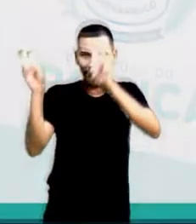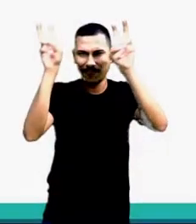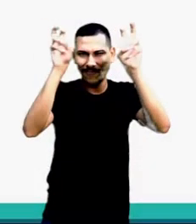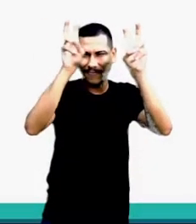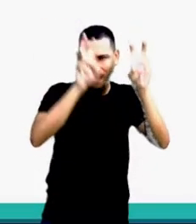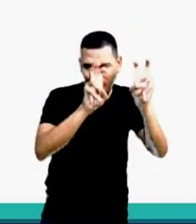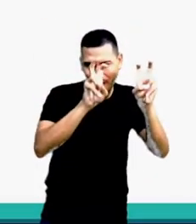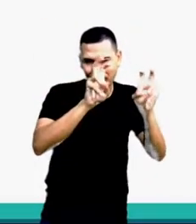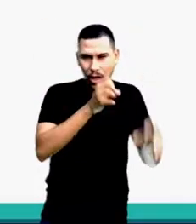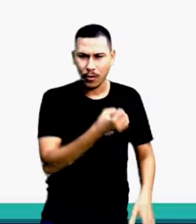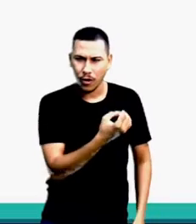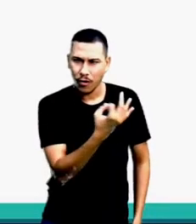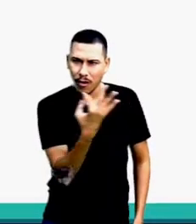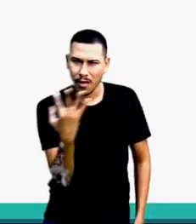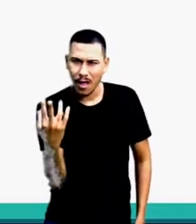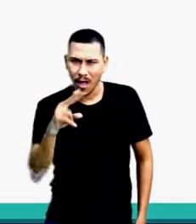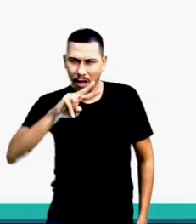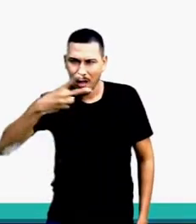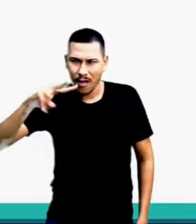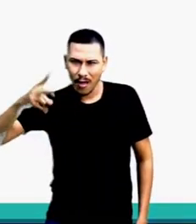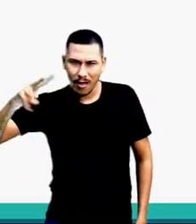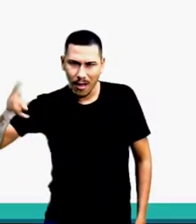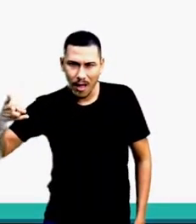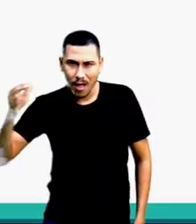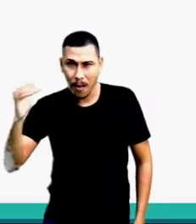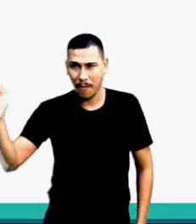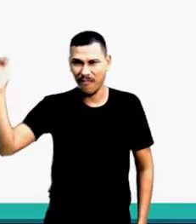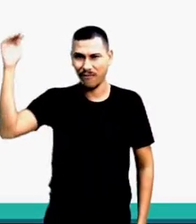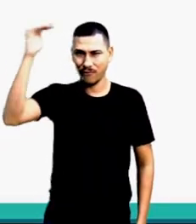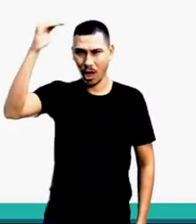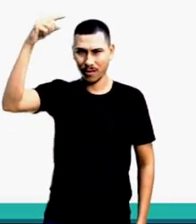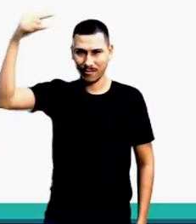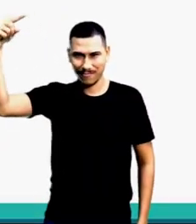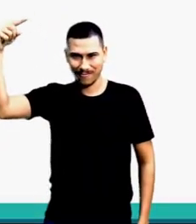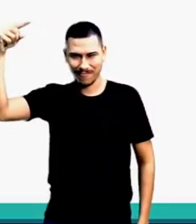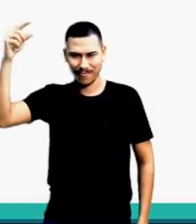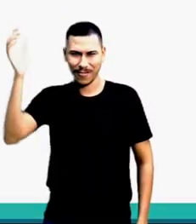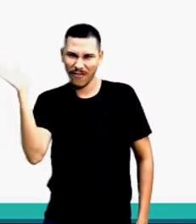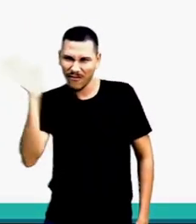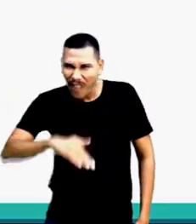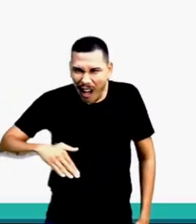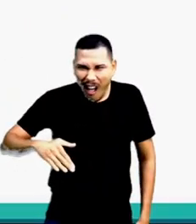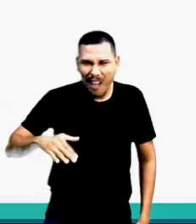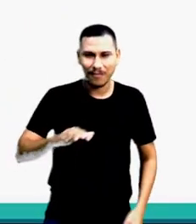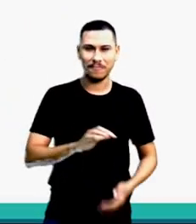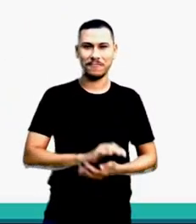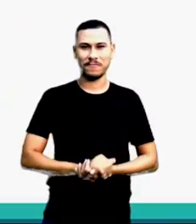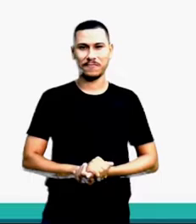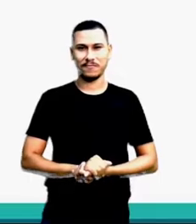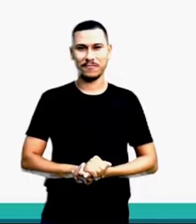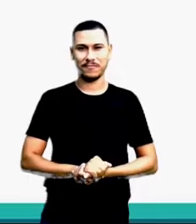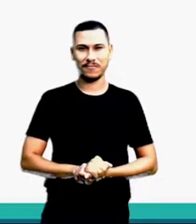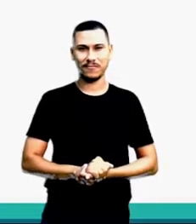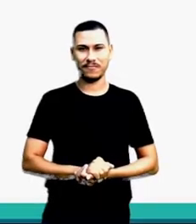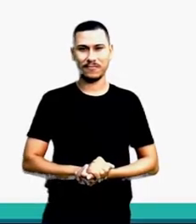sobre potências com expoente negativo. Então, vem comigo!